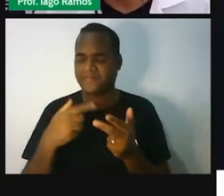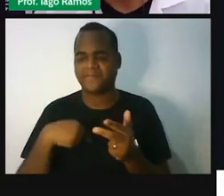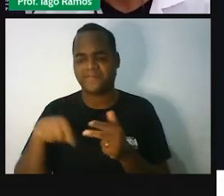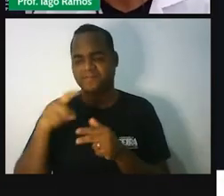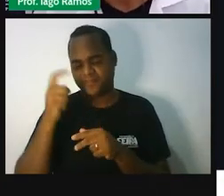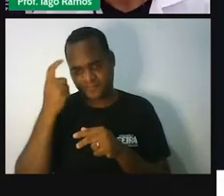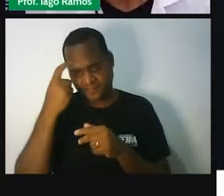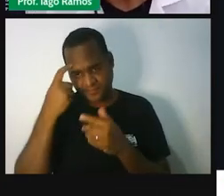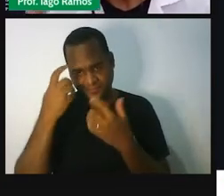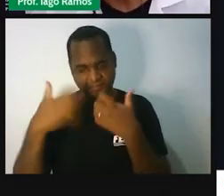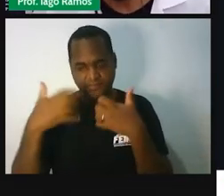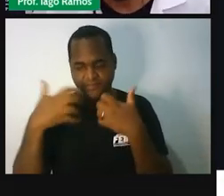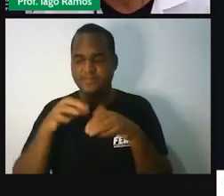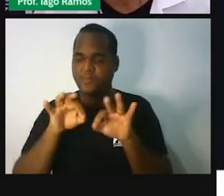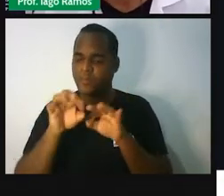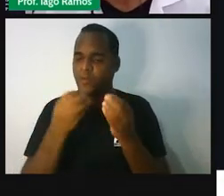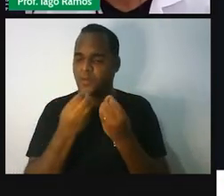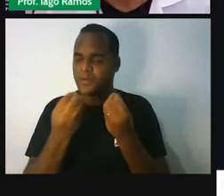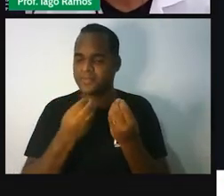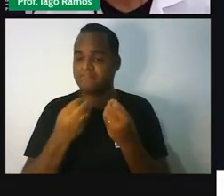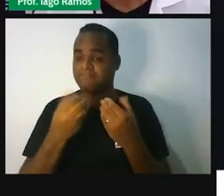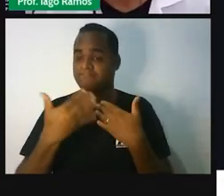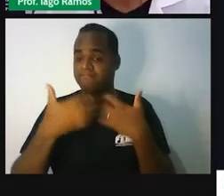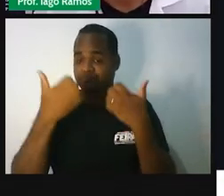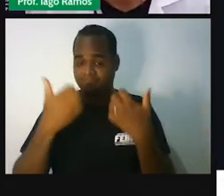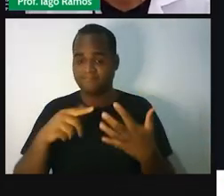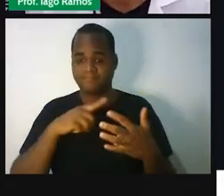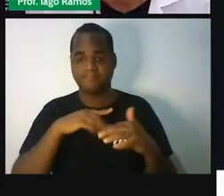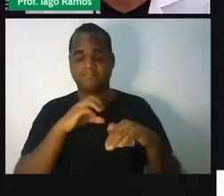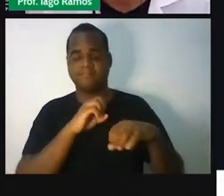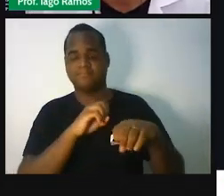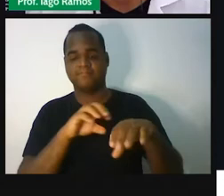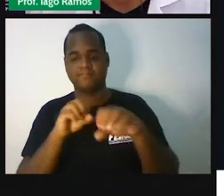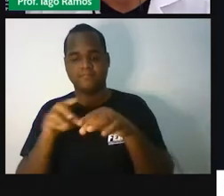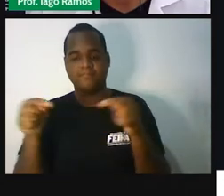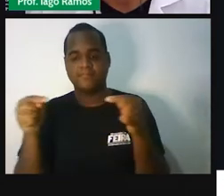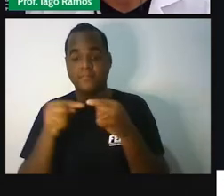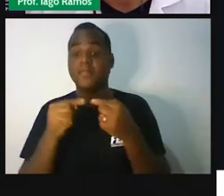já já. O que é que nós temos para essa aula?